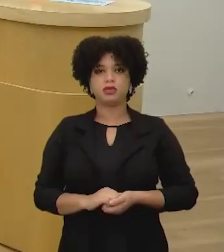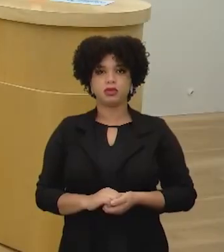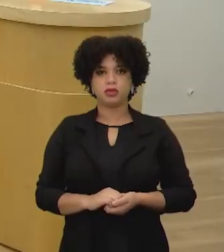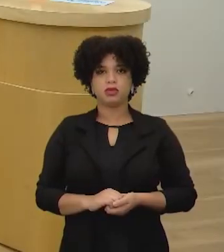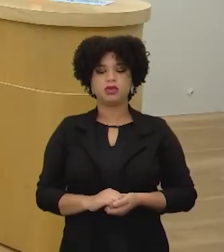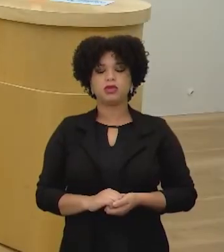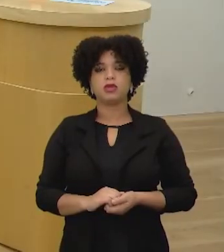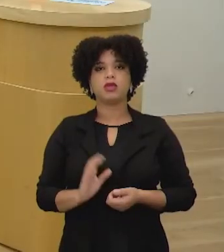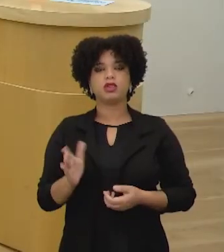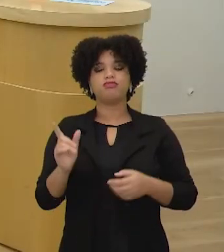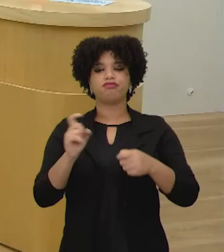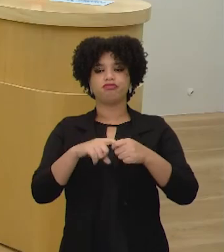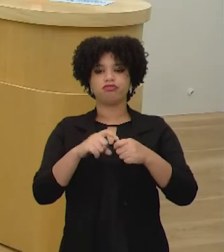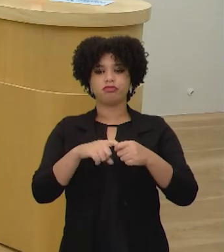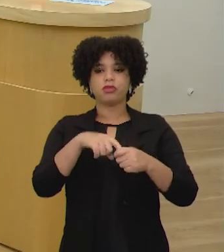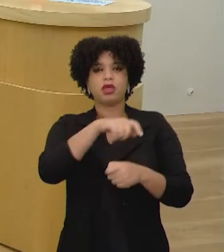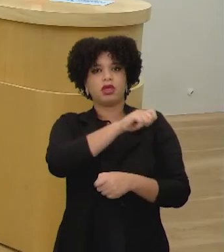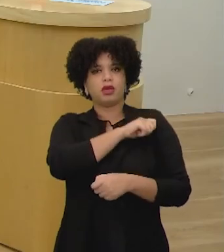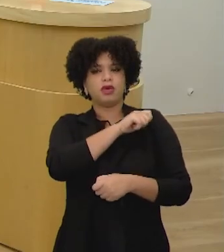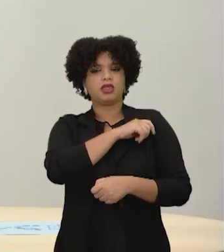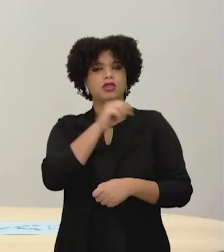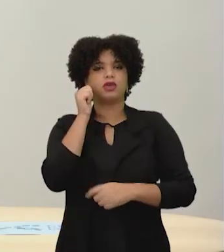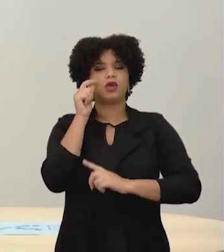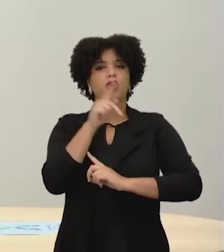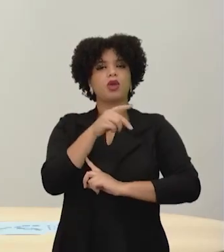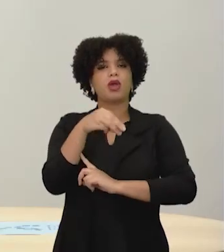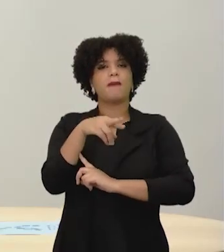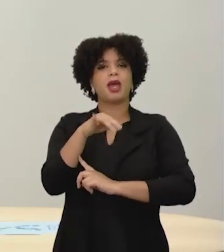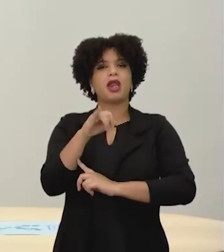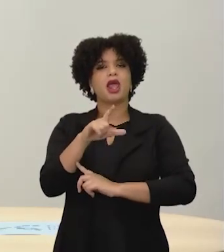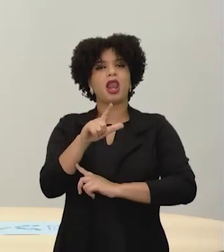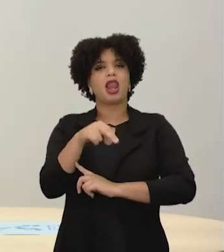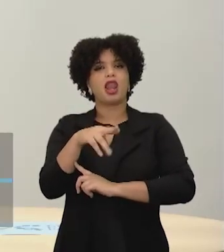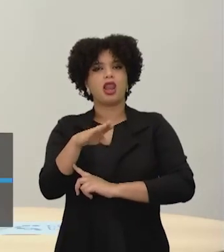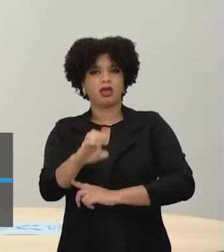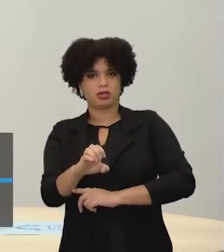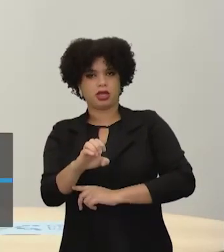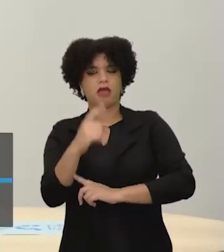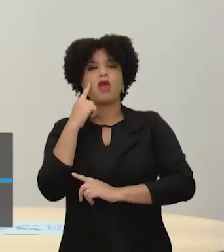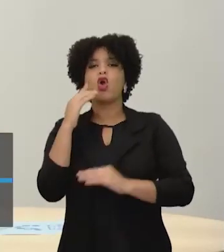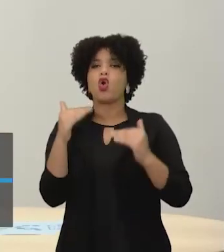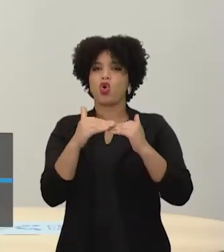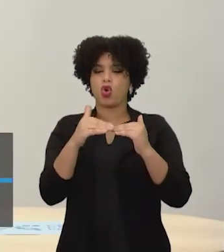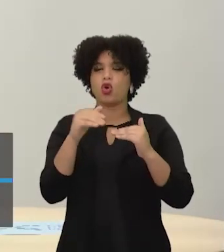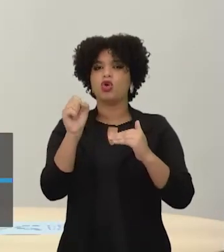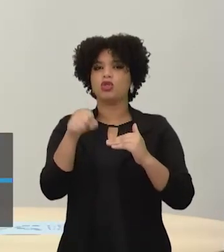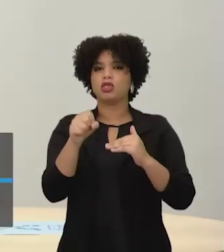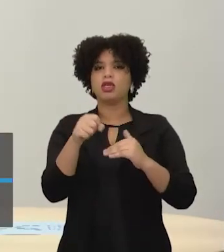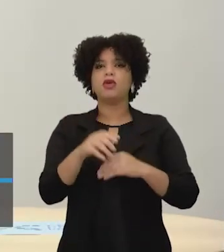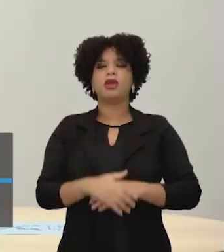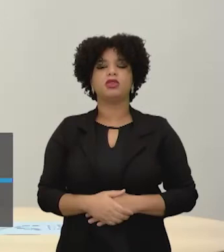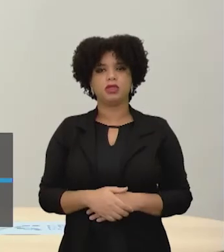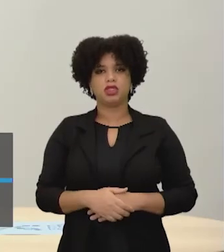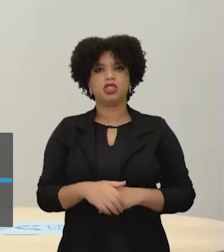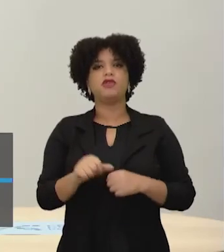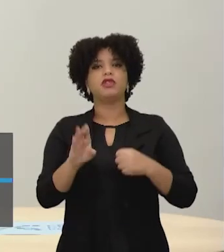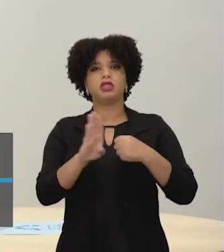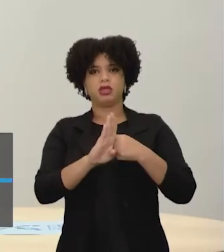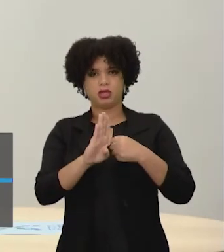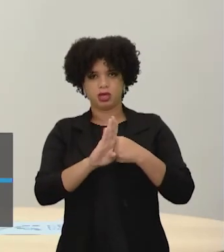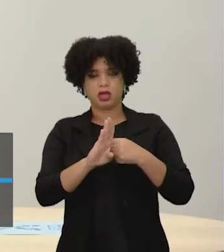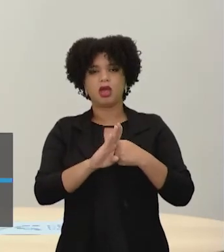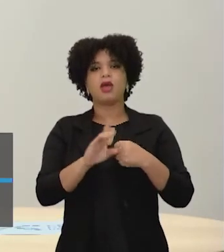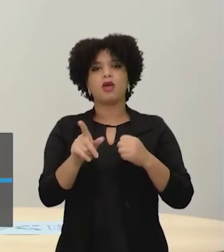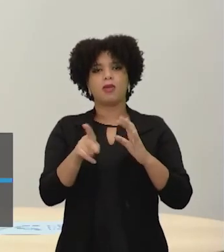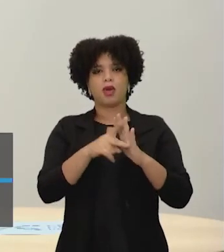Olha, voltamos. Os alunos da professora Marilene mandaram o seguinte, concordam com o substantivo as crianças. Muito bem. E